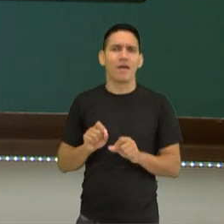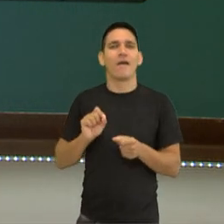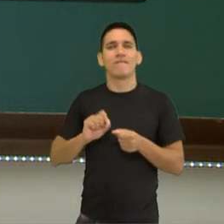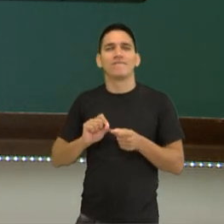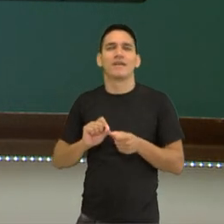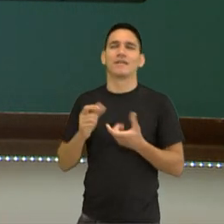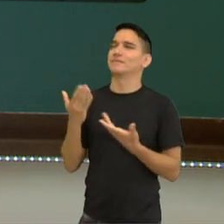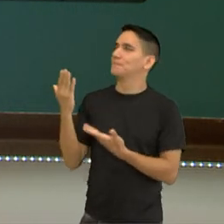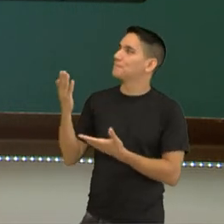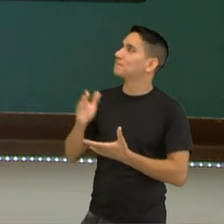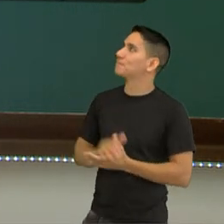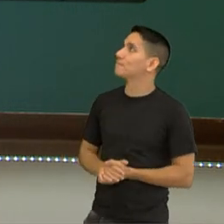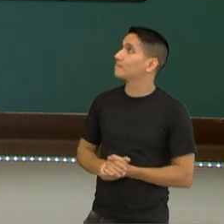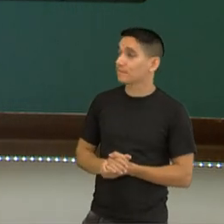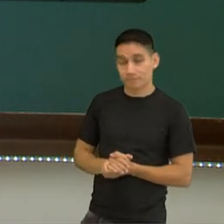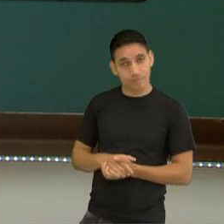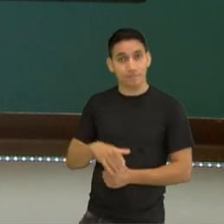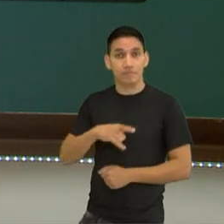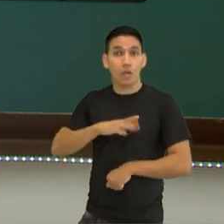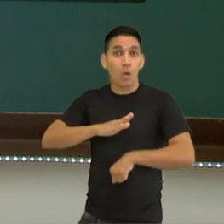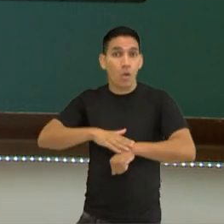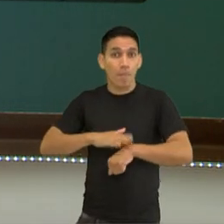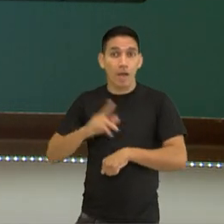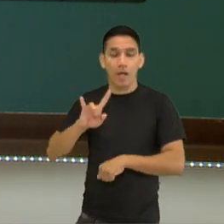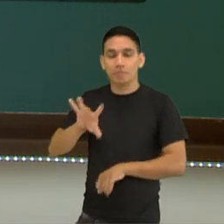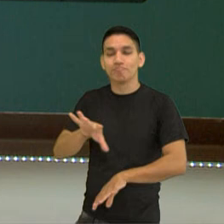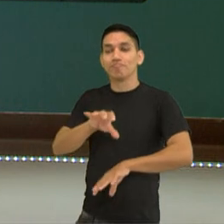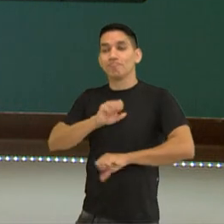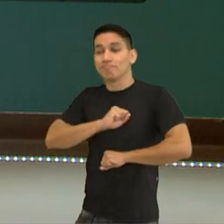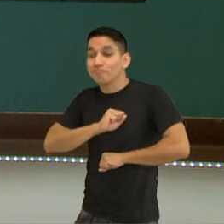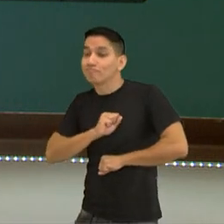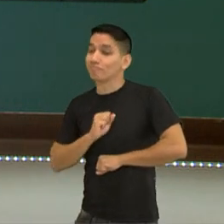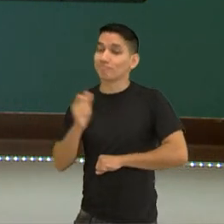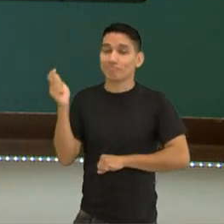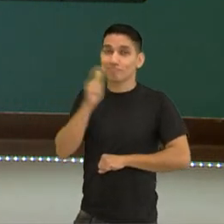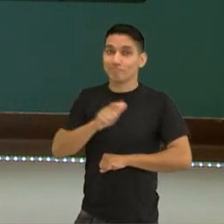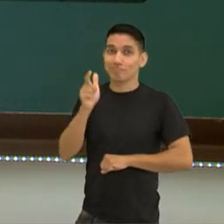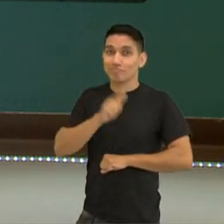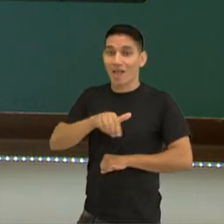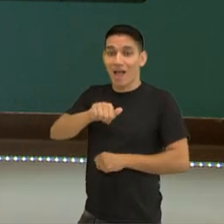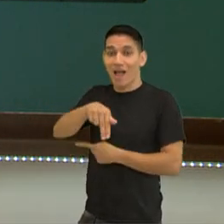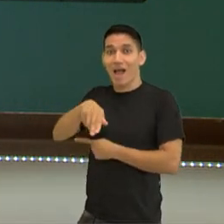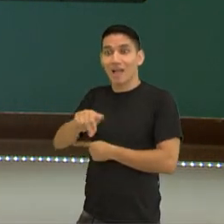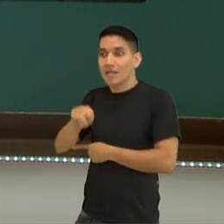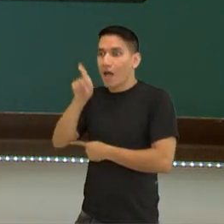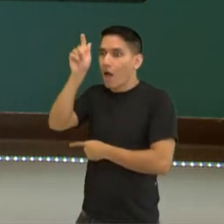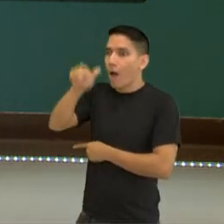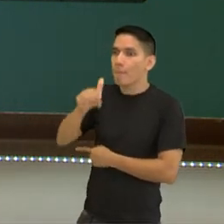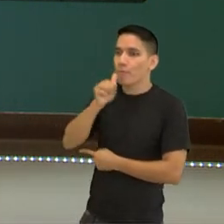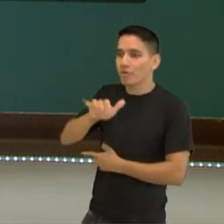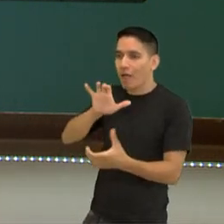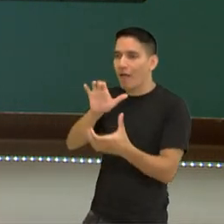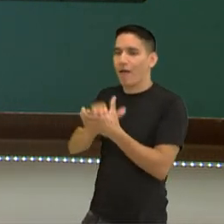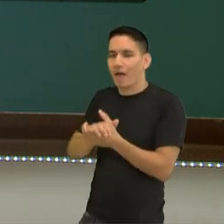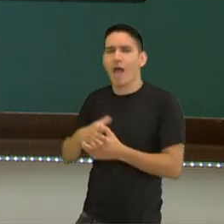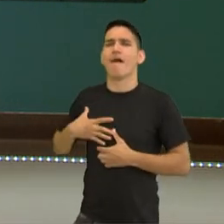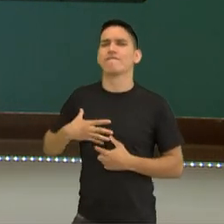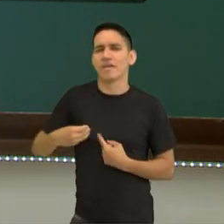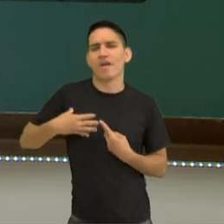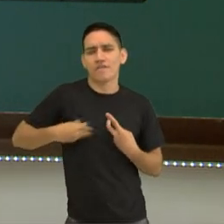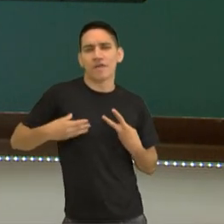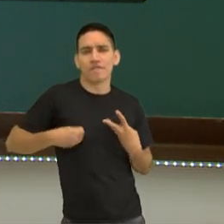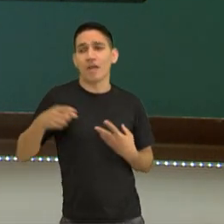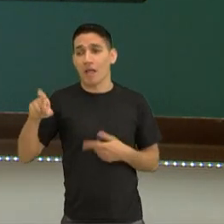foi. Aí, o momento que ele se inspirou muito foi com a Anna Giraud, que é a mulher que ele acaba se casando e tem os filhos, e muitas vezes